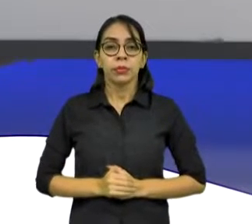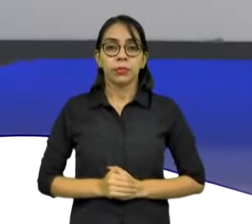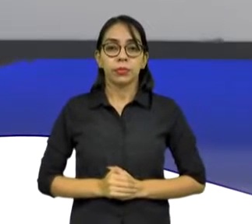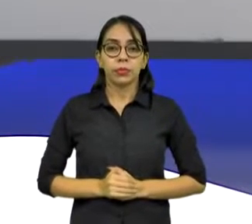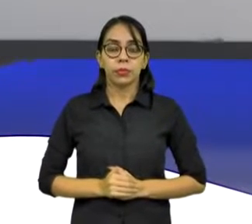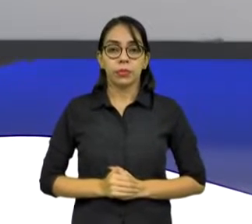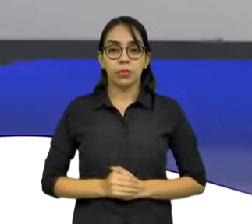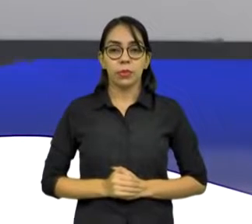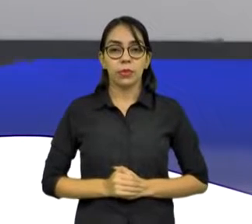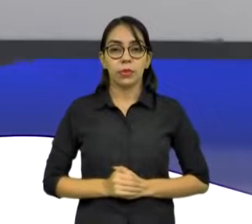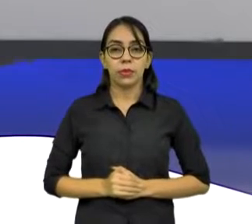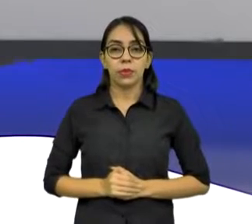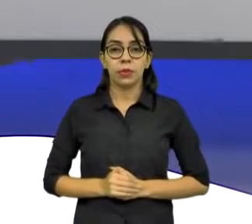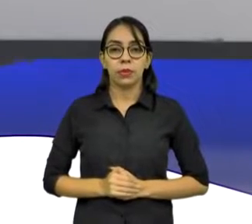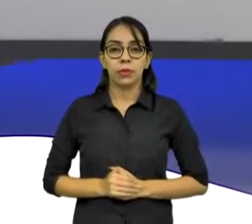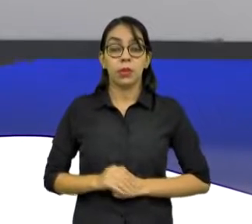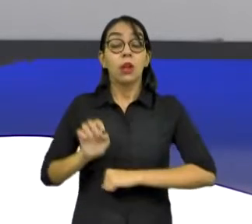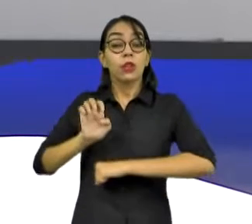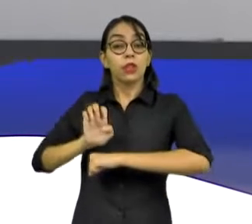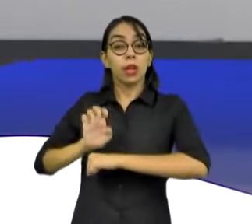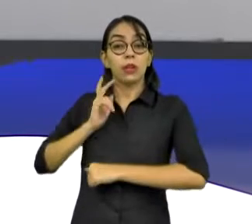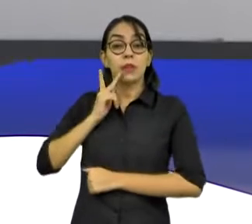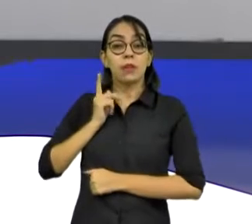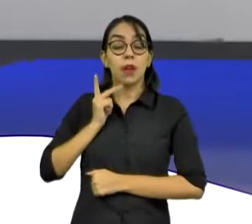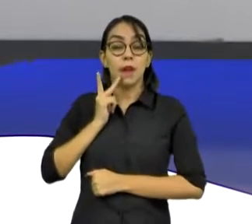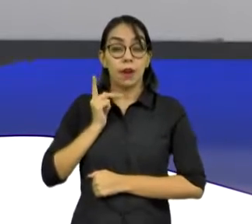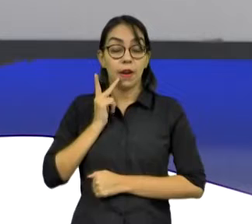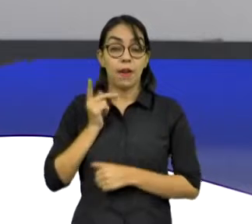O Ceará chegou à marca de